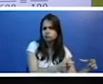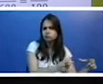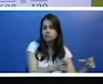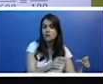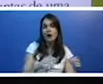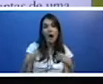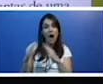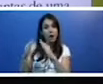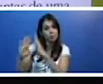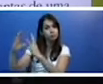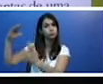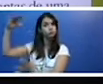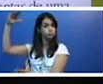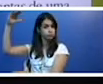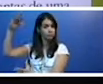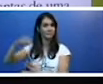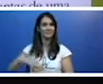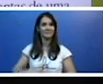prosseguindo.